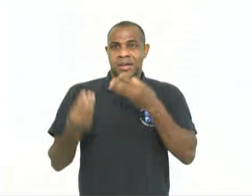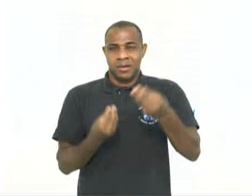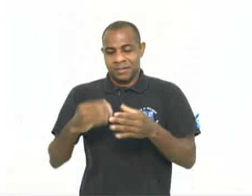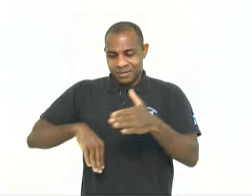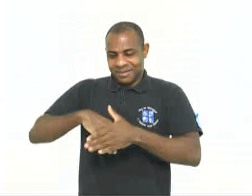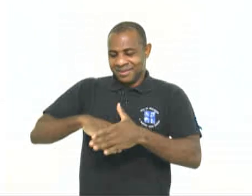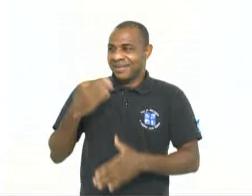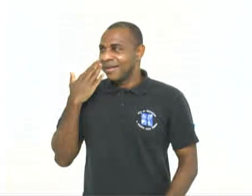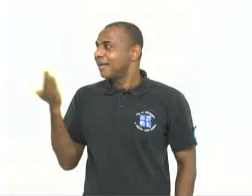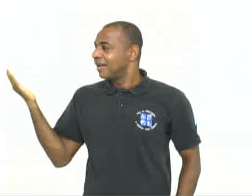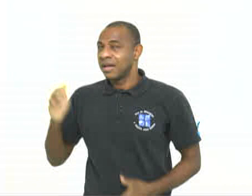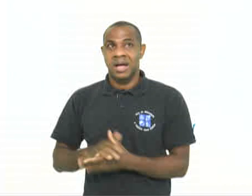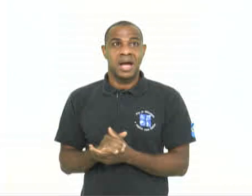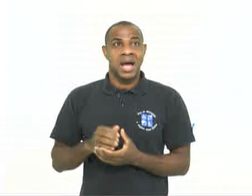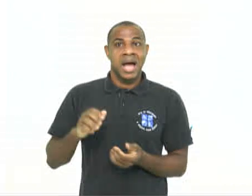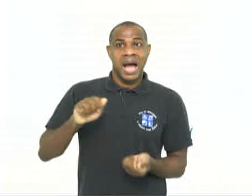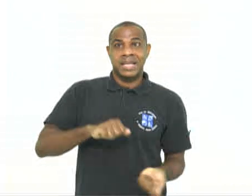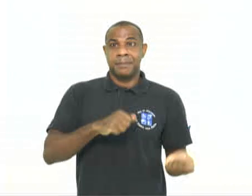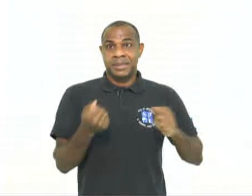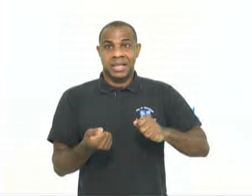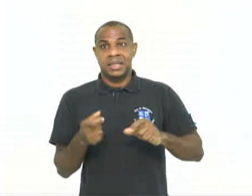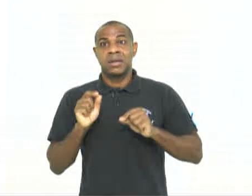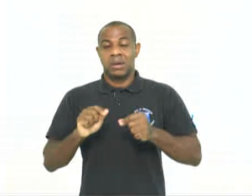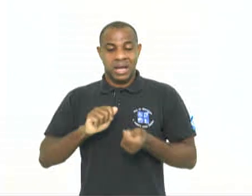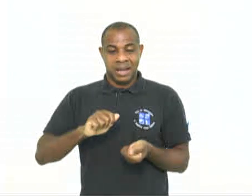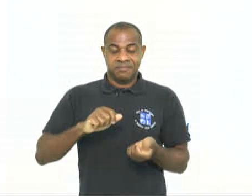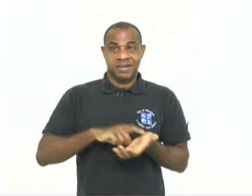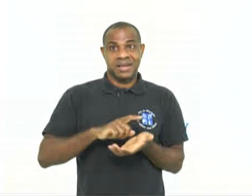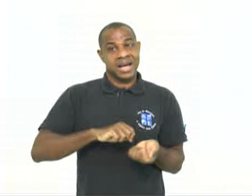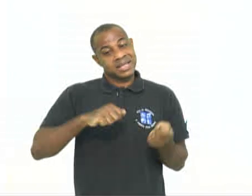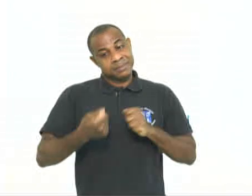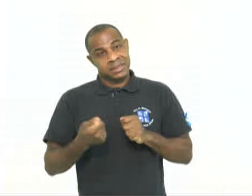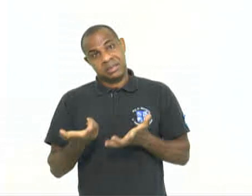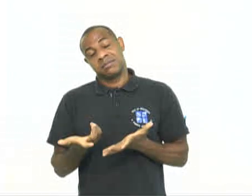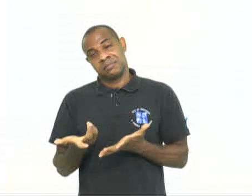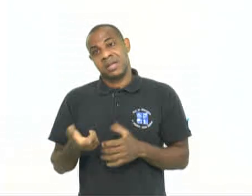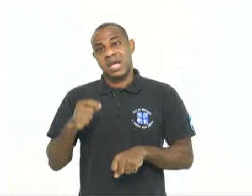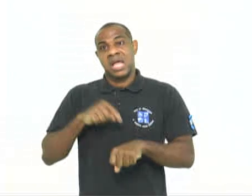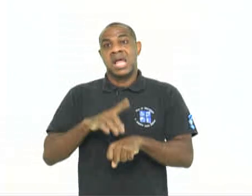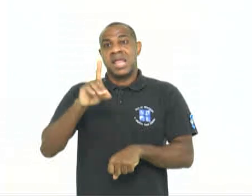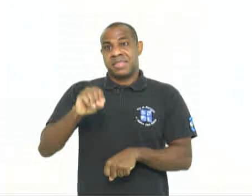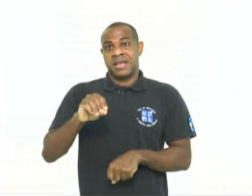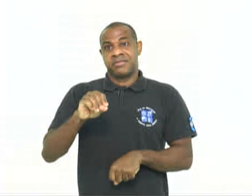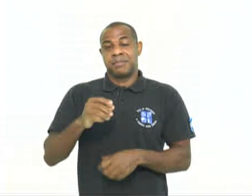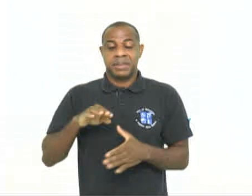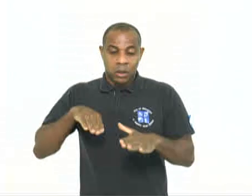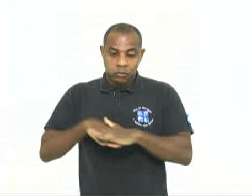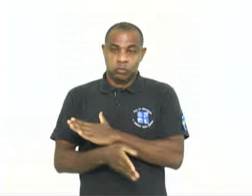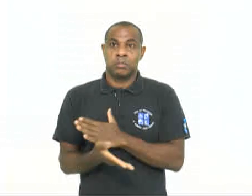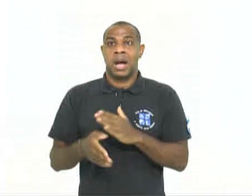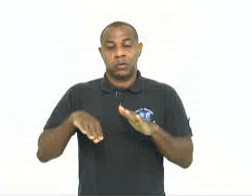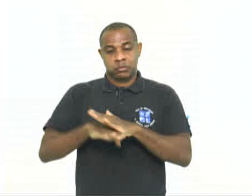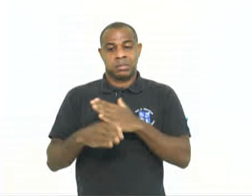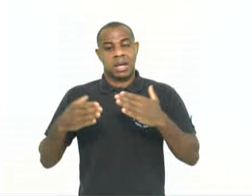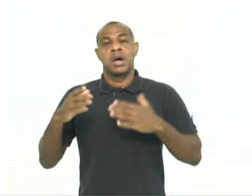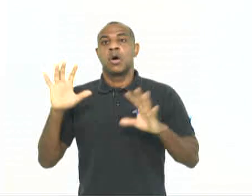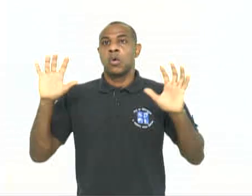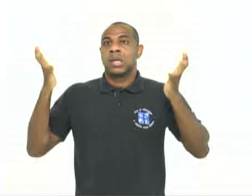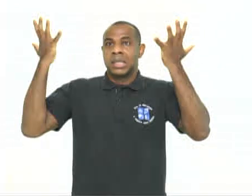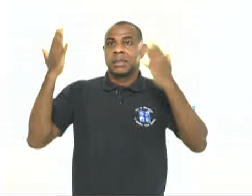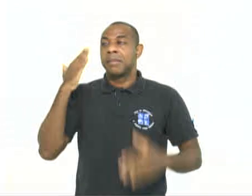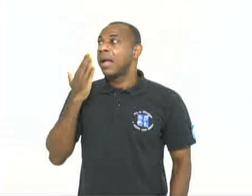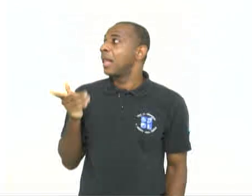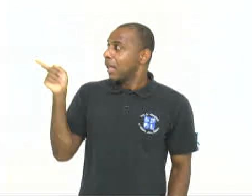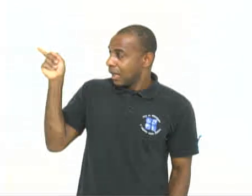adaptação deverá ocorrer em um prazo de 10 dias aproximadamente, a quantidade de tempo, hein, gente? O organismo humano em altitudes elevadas necessita desse